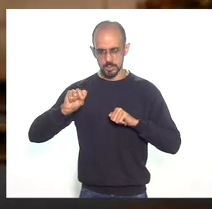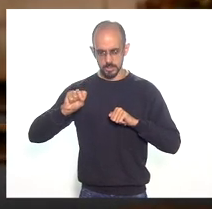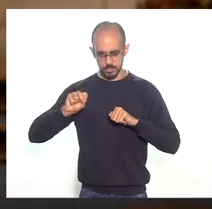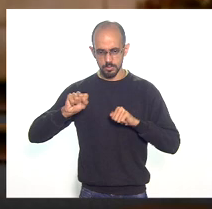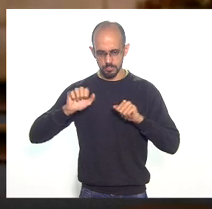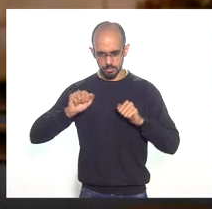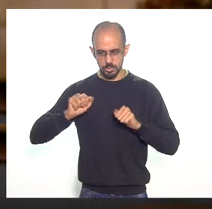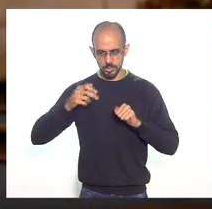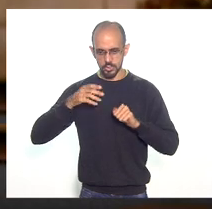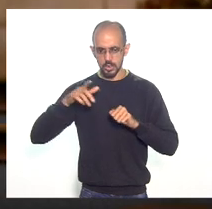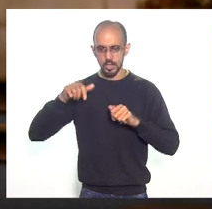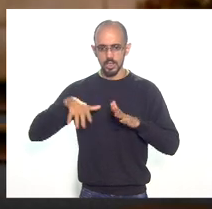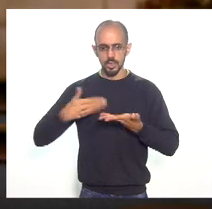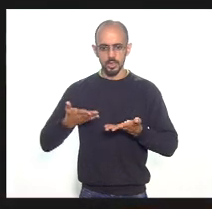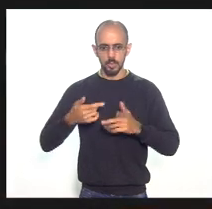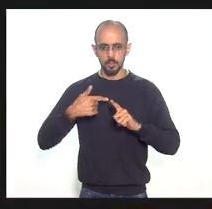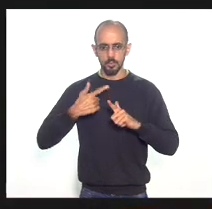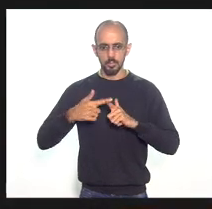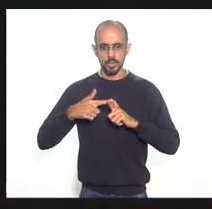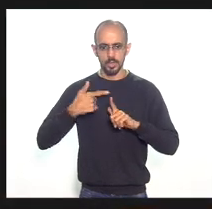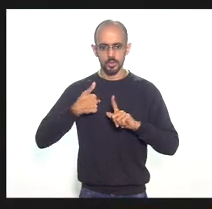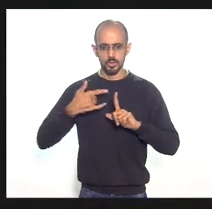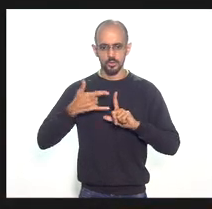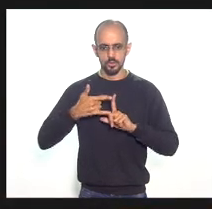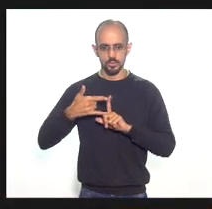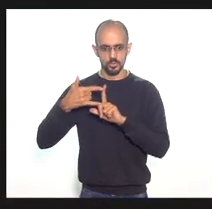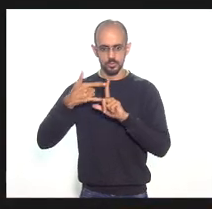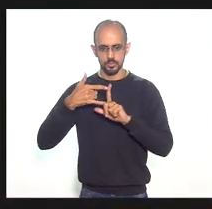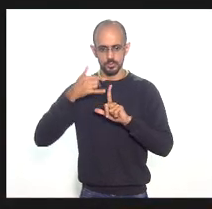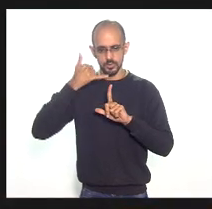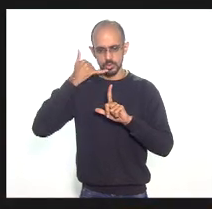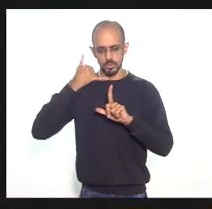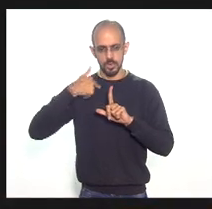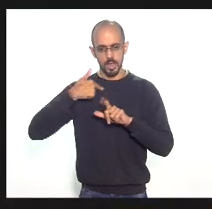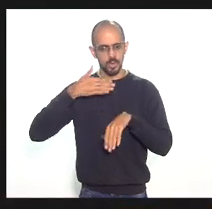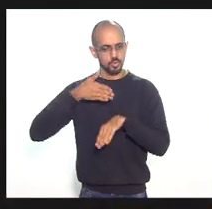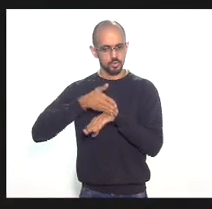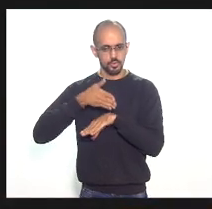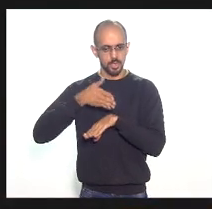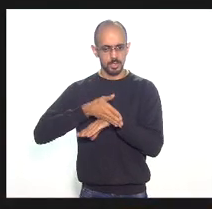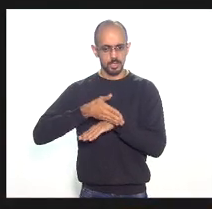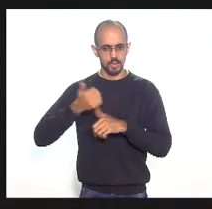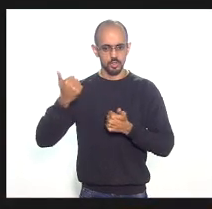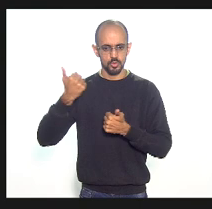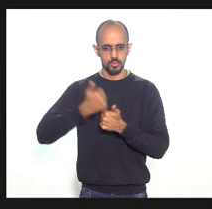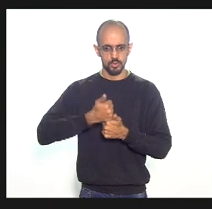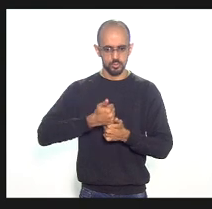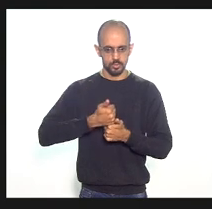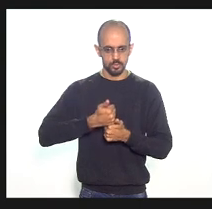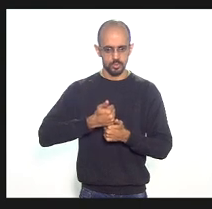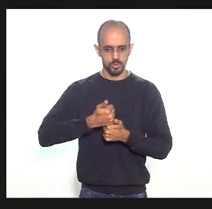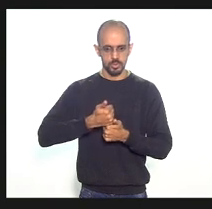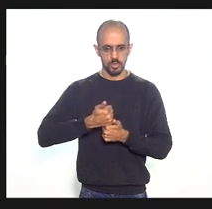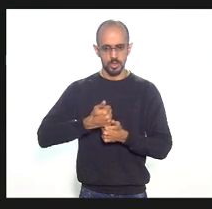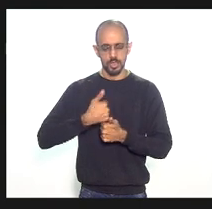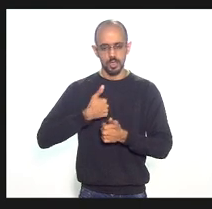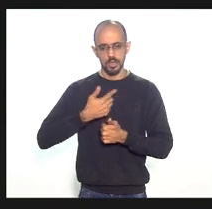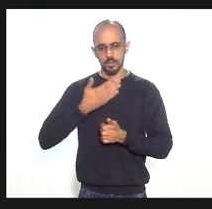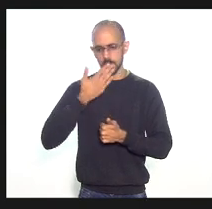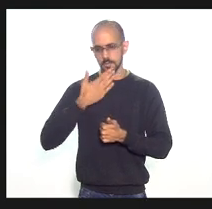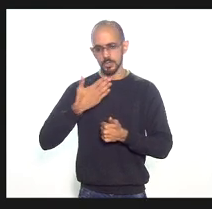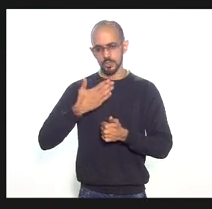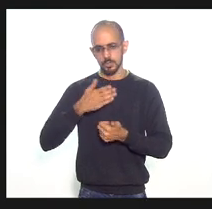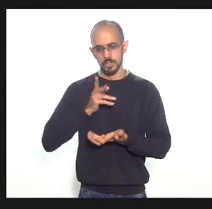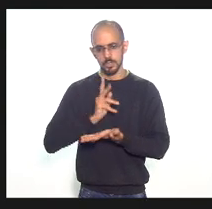porque como eu estou no Zoom aqui no celular, eu não tive acesso aos substitutivos, né? Porque no começo eu ia pedir para serem mantidos os destaques e, se